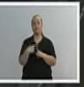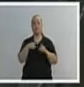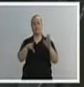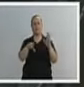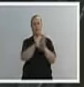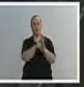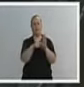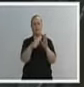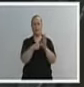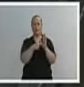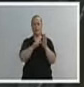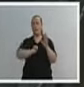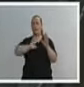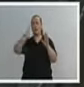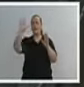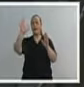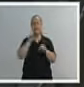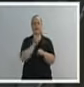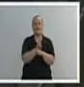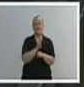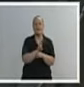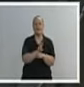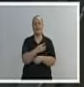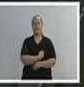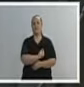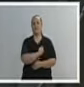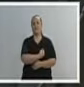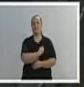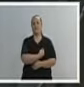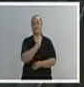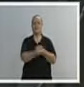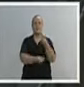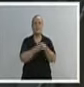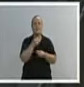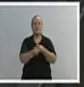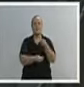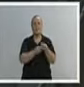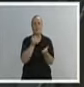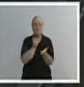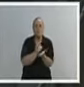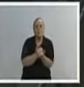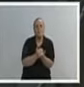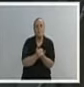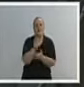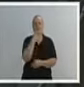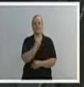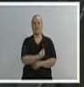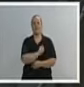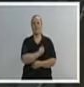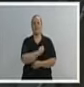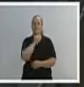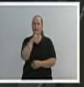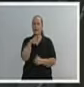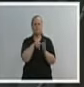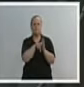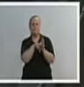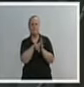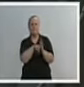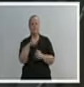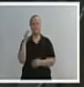clara em relação à proteção à vida, em relação à concepção como o início da vida, isso são estudos científicos que mostram